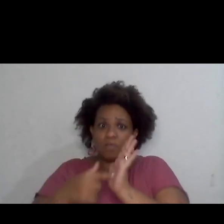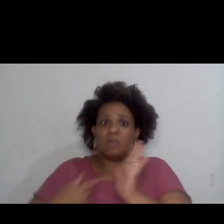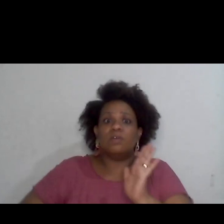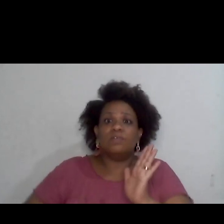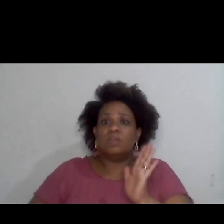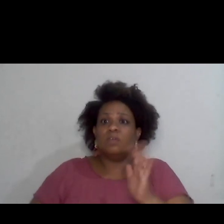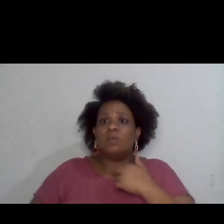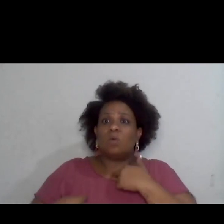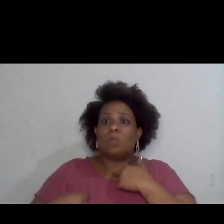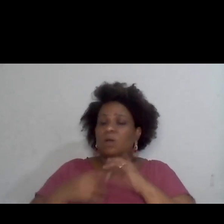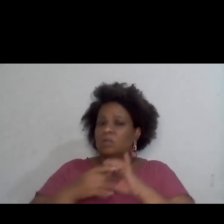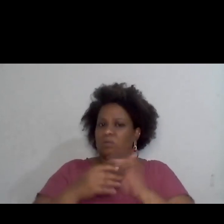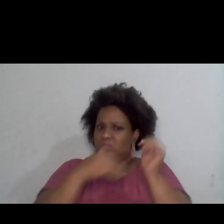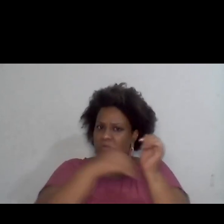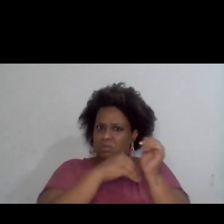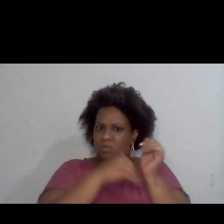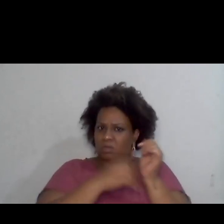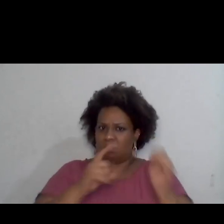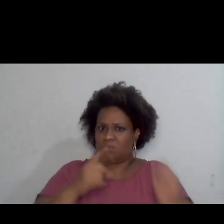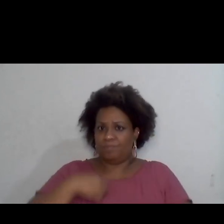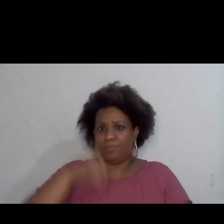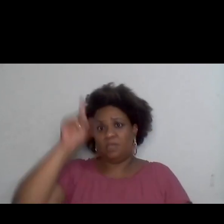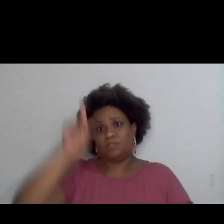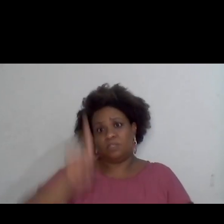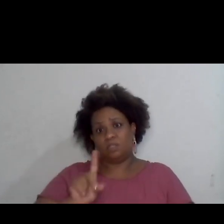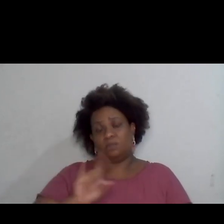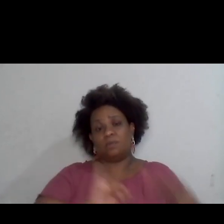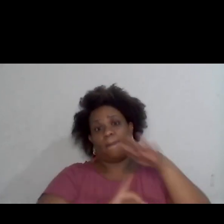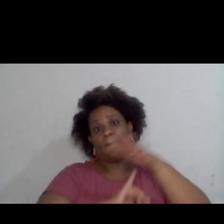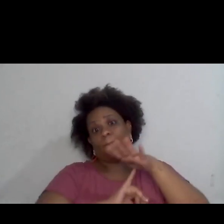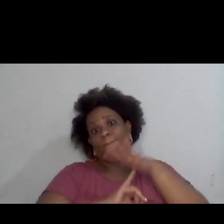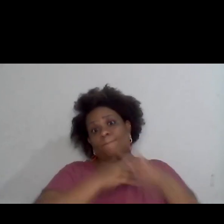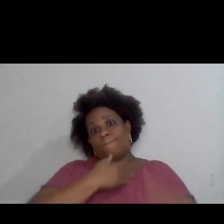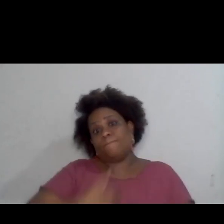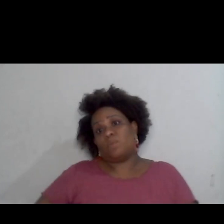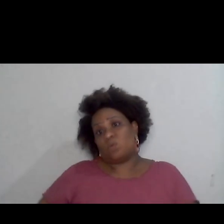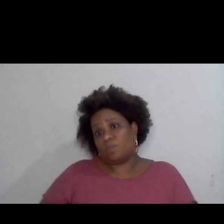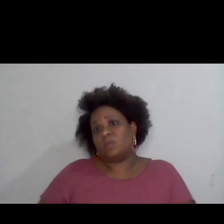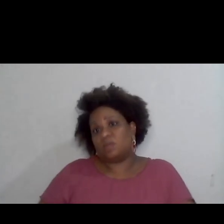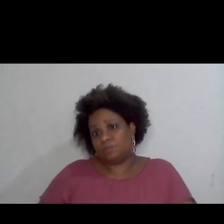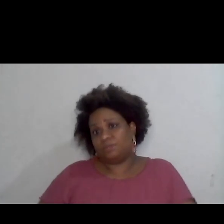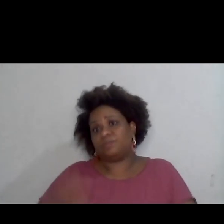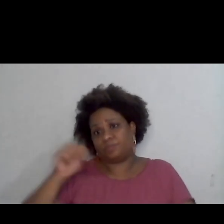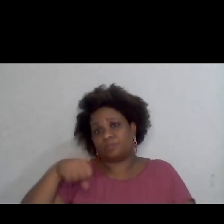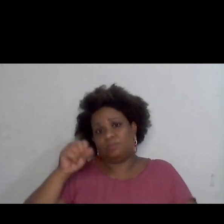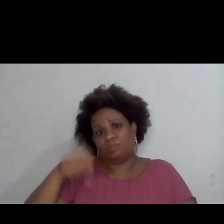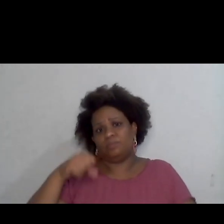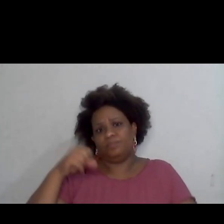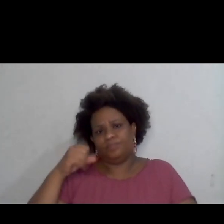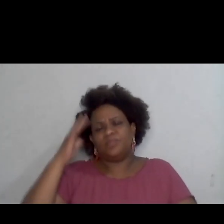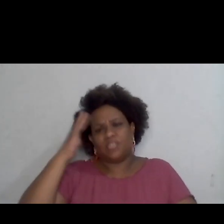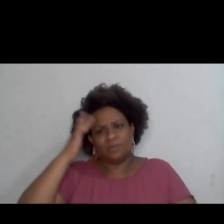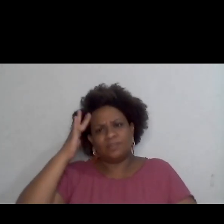Não tem segredos. Eu sou a diretora de uma instituição cultural pública e é esse o caminho. A gente sabe. Eu sei muito bem os